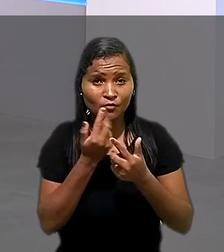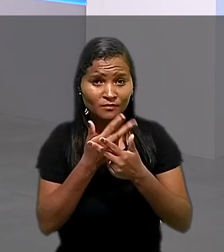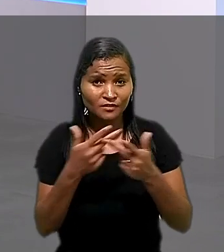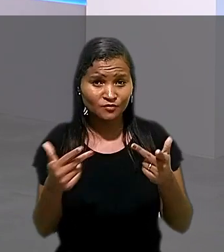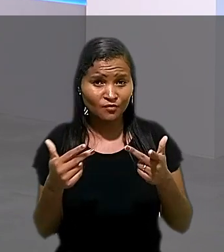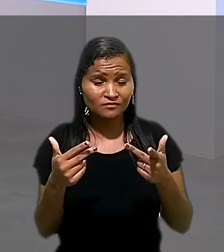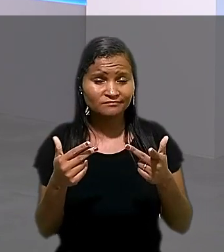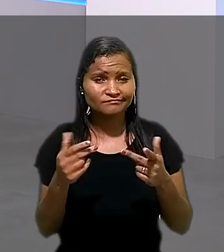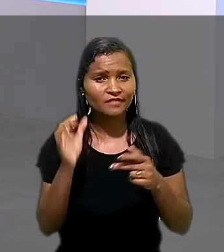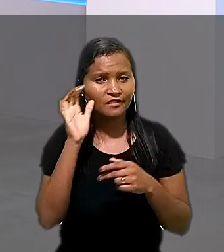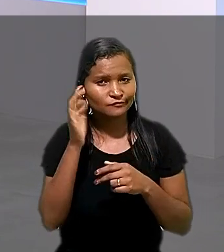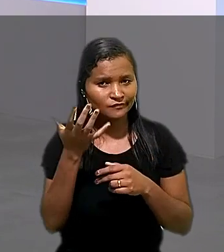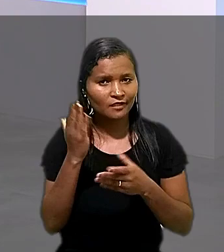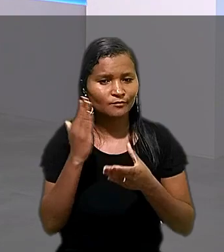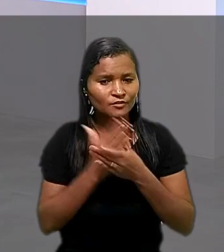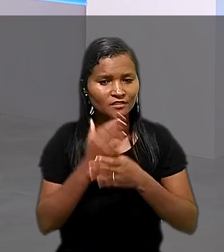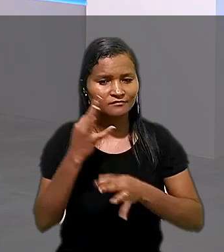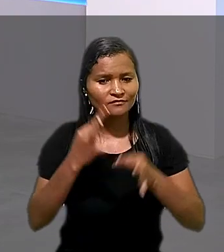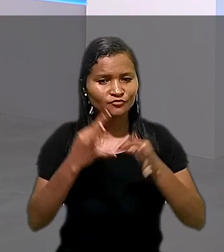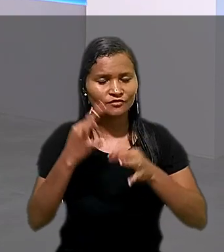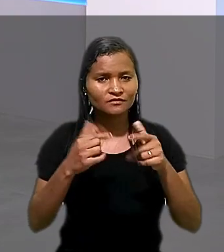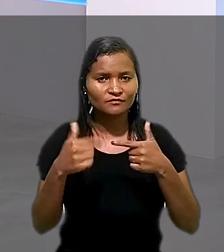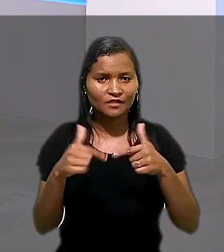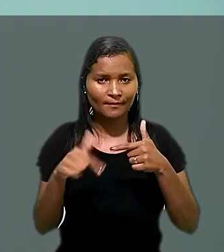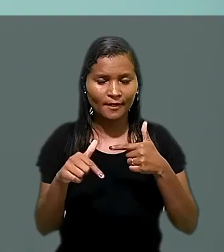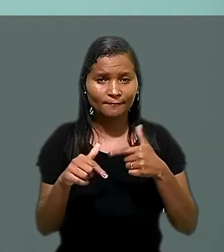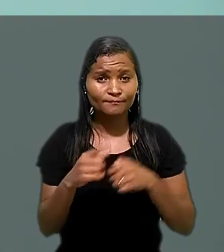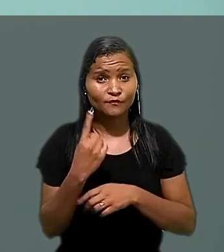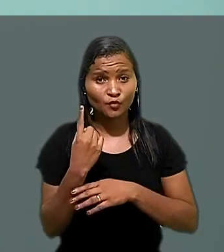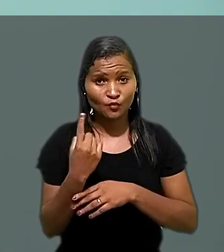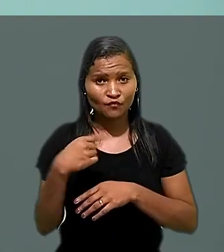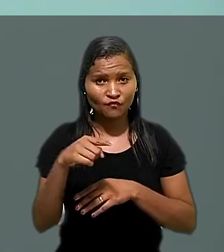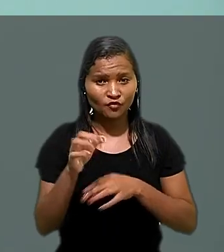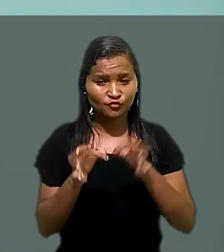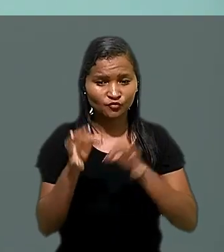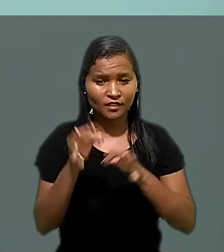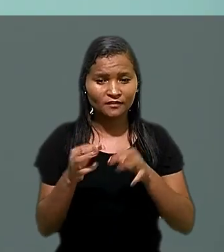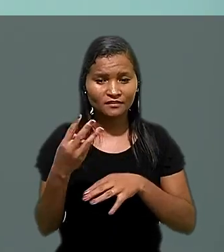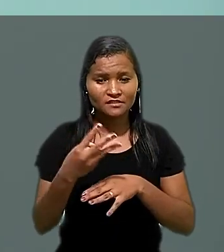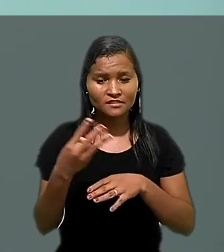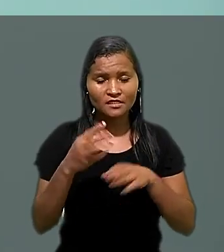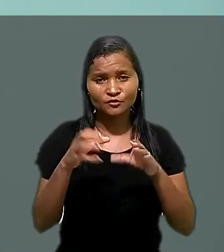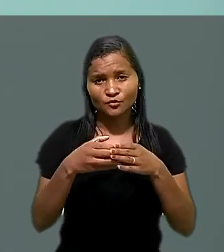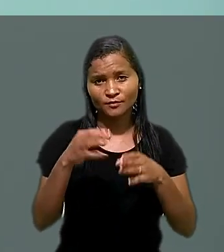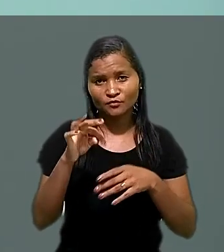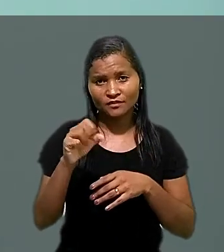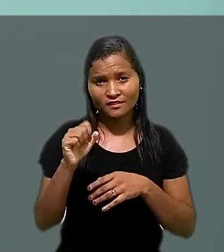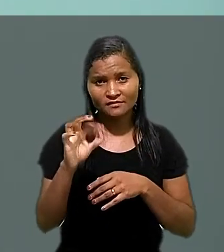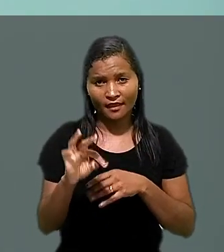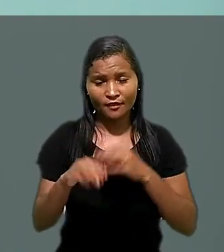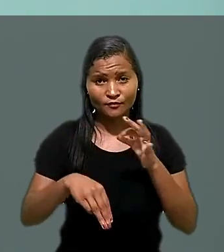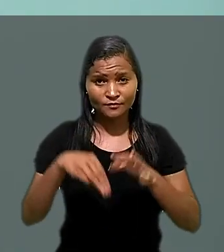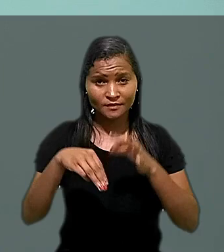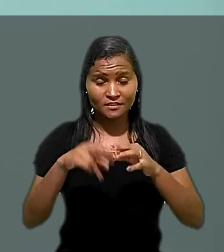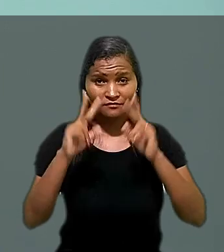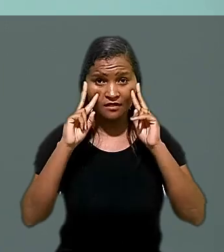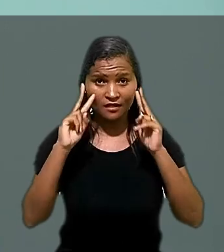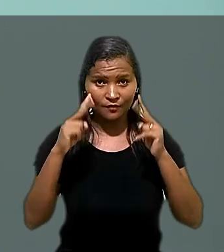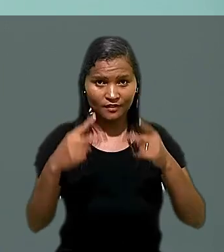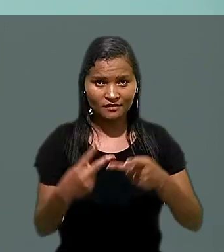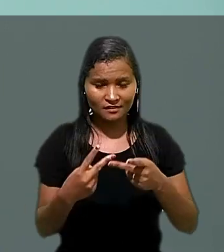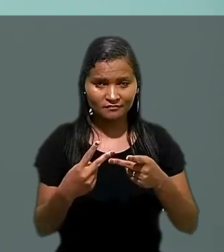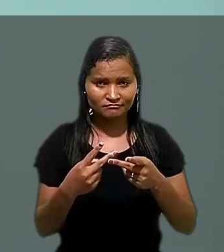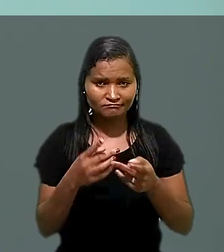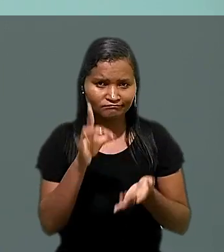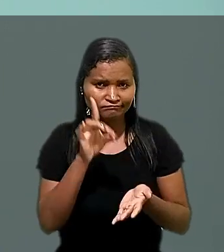situações resultaram em processos na Justiça do Trabalho. Um deles foi julgado pela 3ª turma do TST. Os ministros